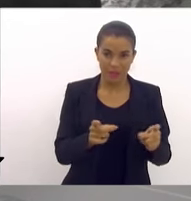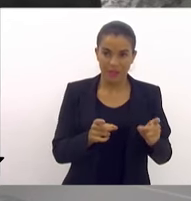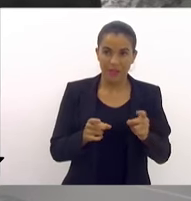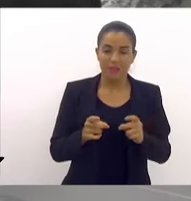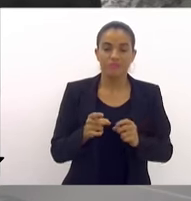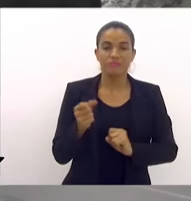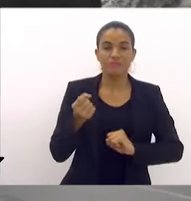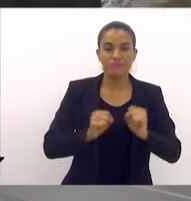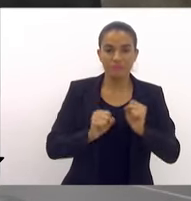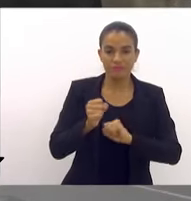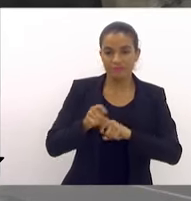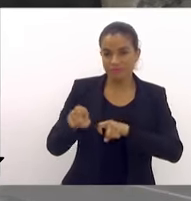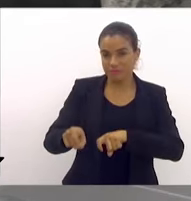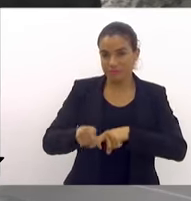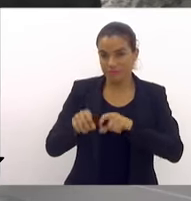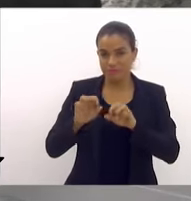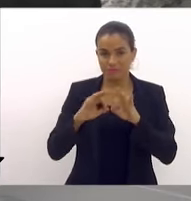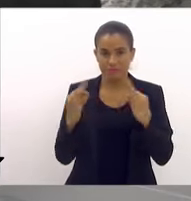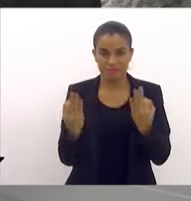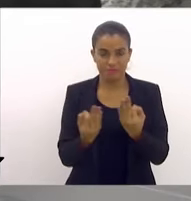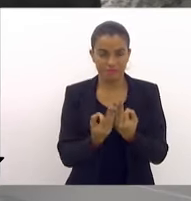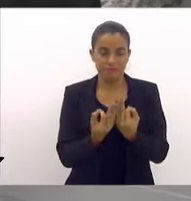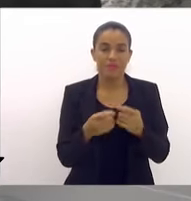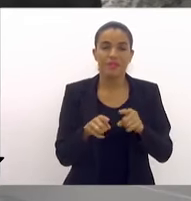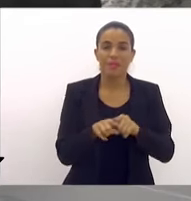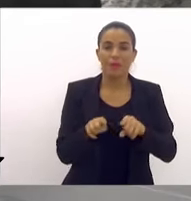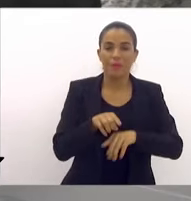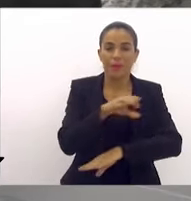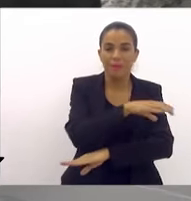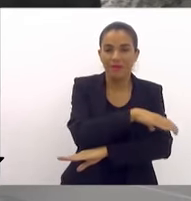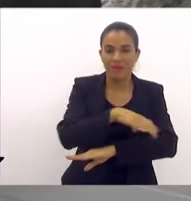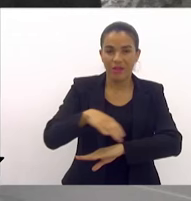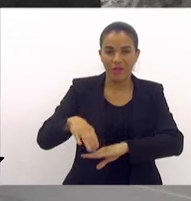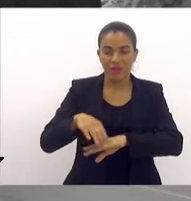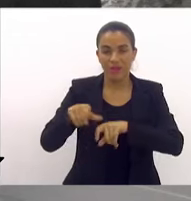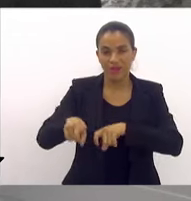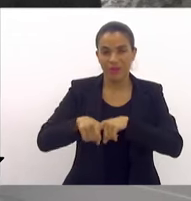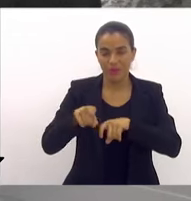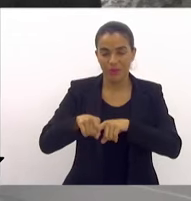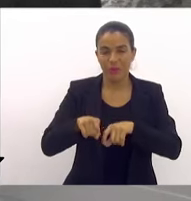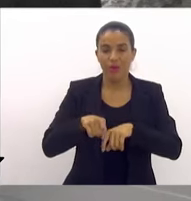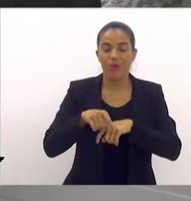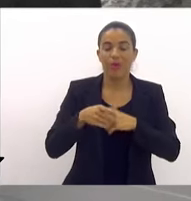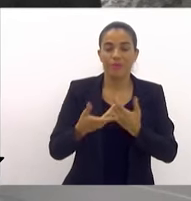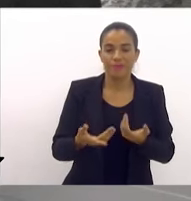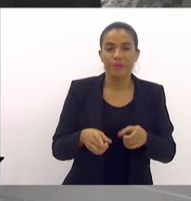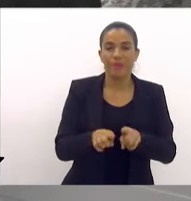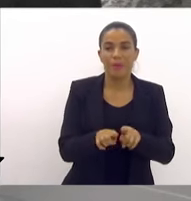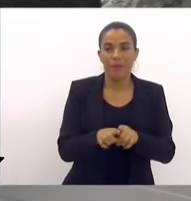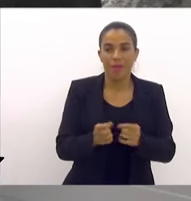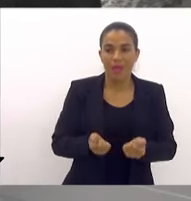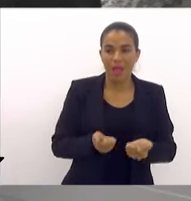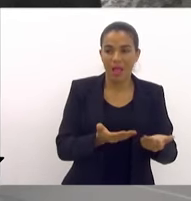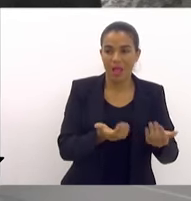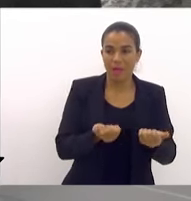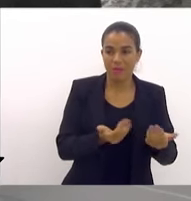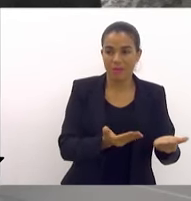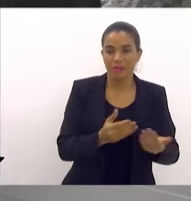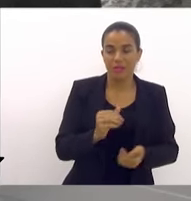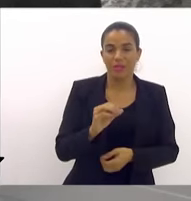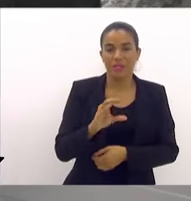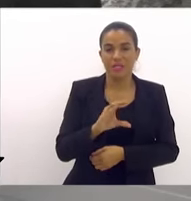aos produtores da agricultura familiar, pavilhão do produtor rural, nas centrais de abastecimento do Estado do Rio de Janeiro, Ceasa